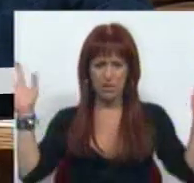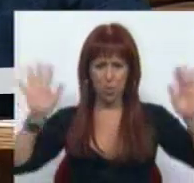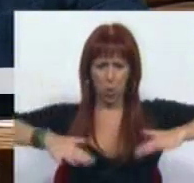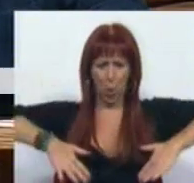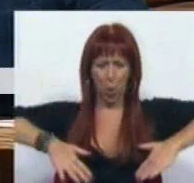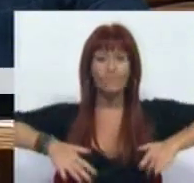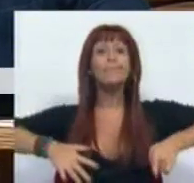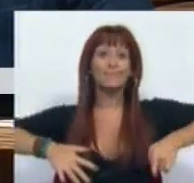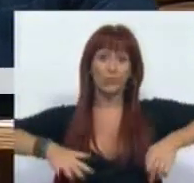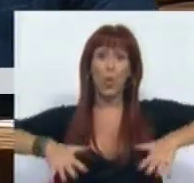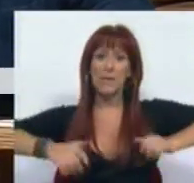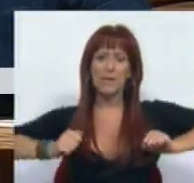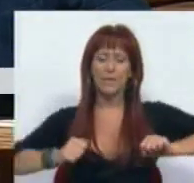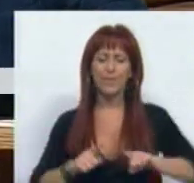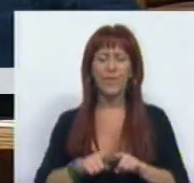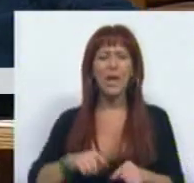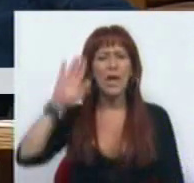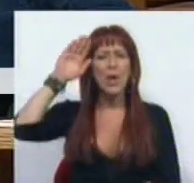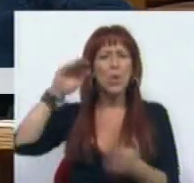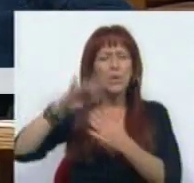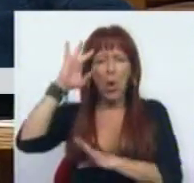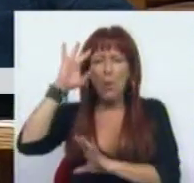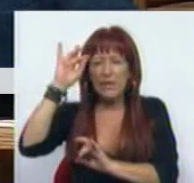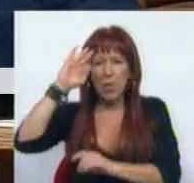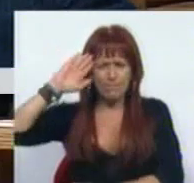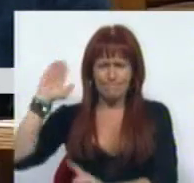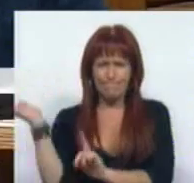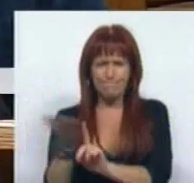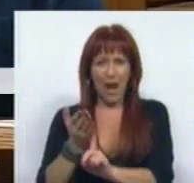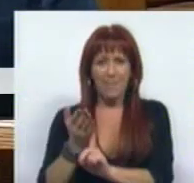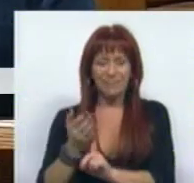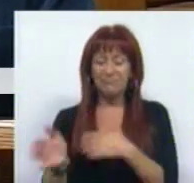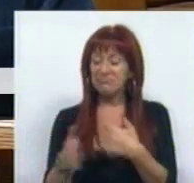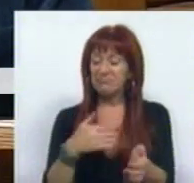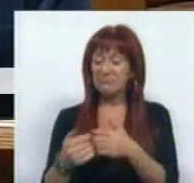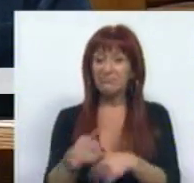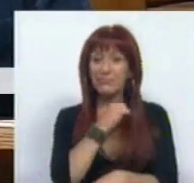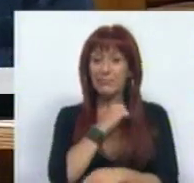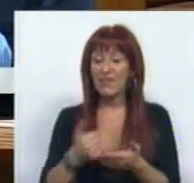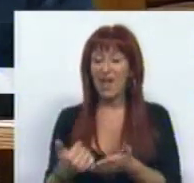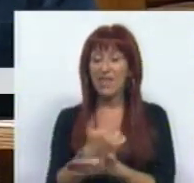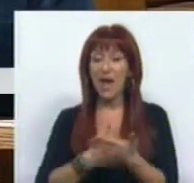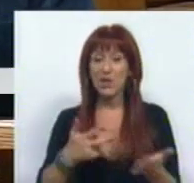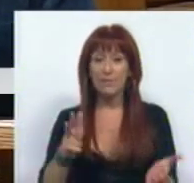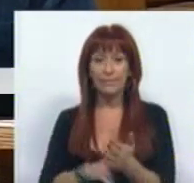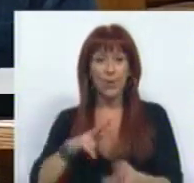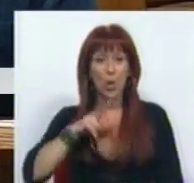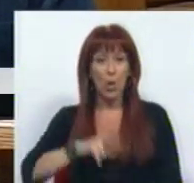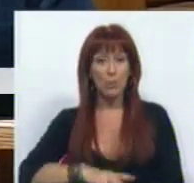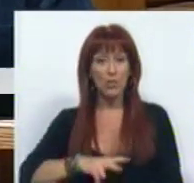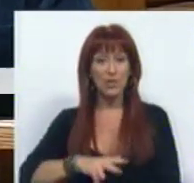É este o resultado da obsessão com a austeridade. Imunes a todos os dados e à realidade do